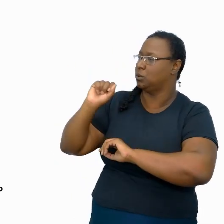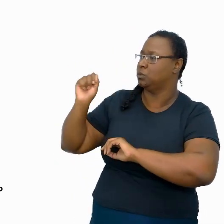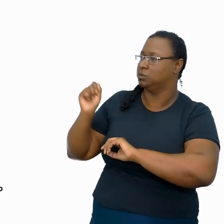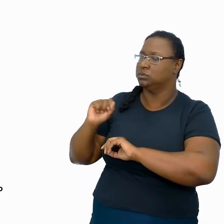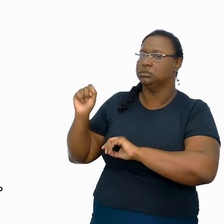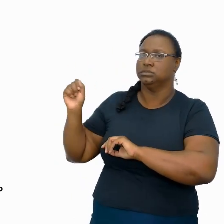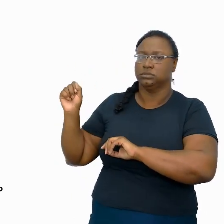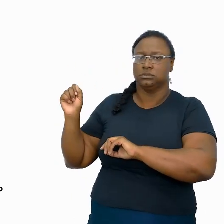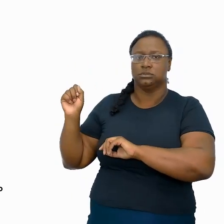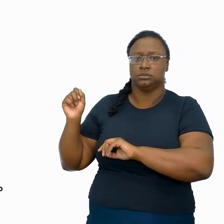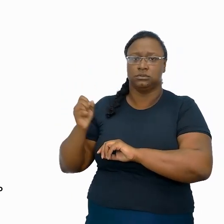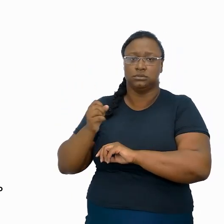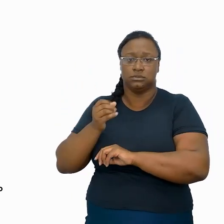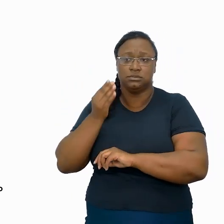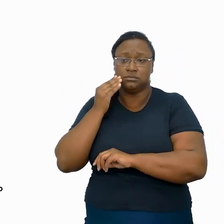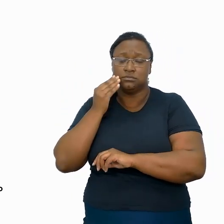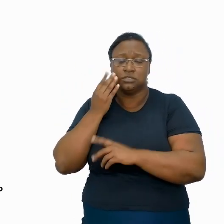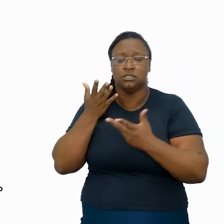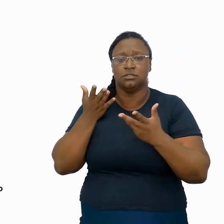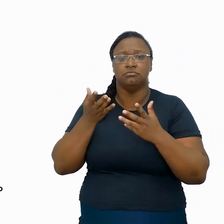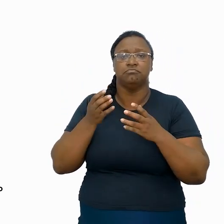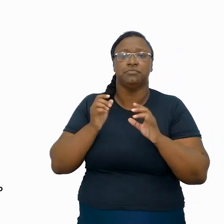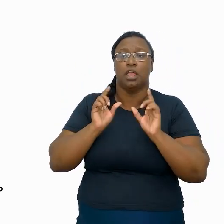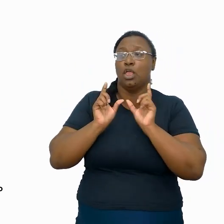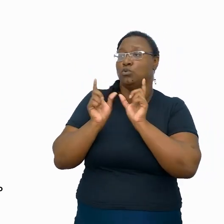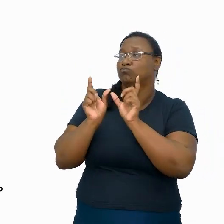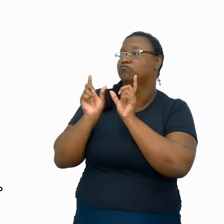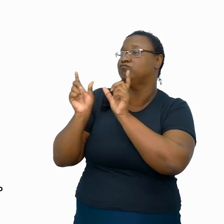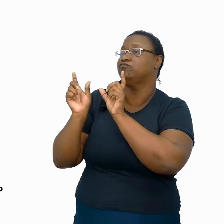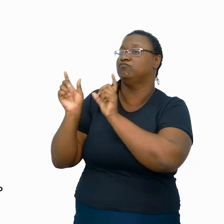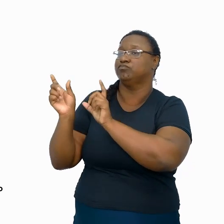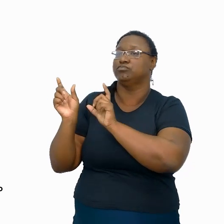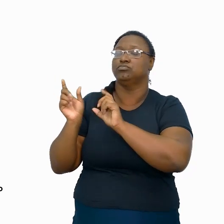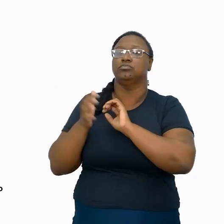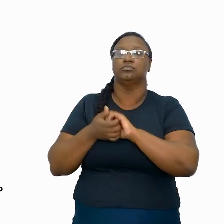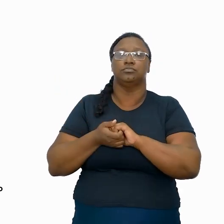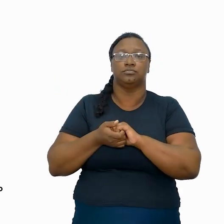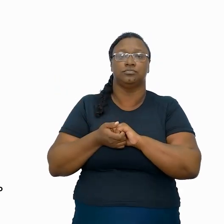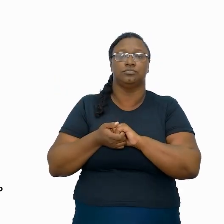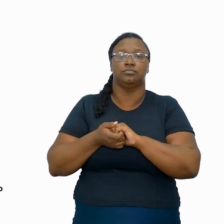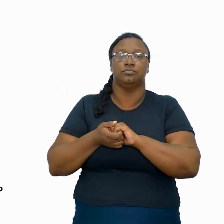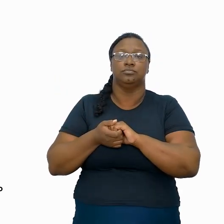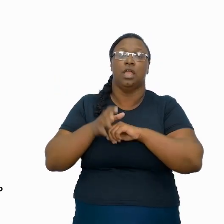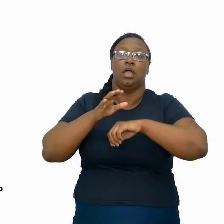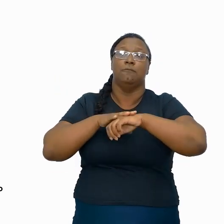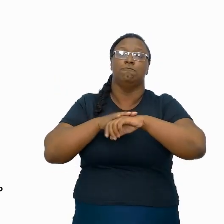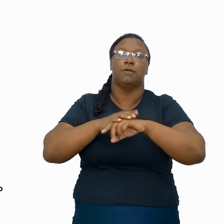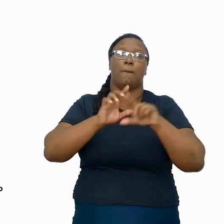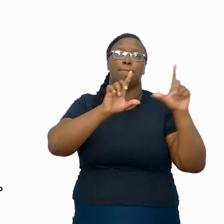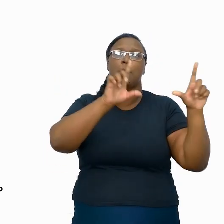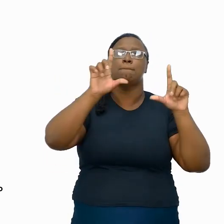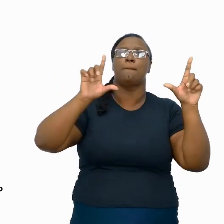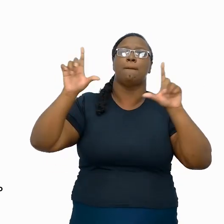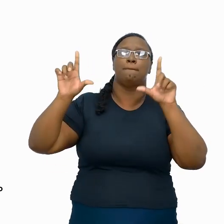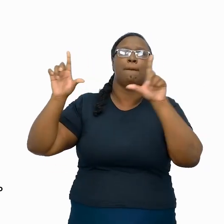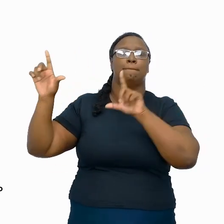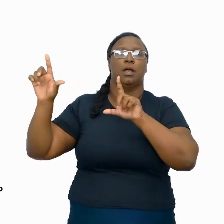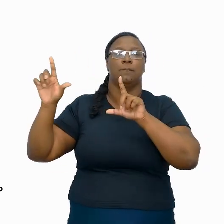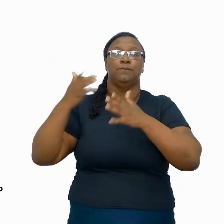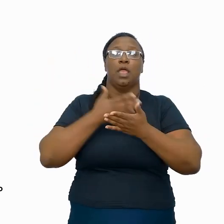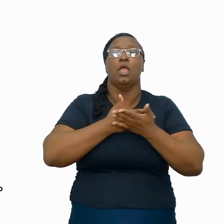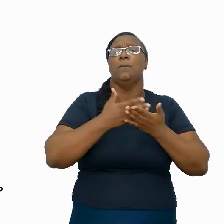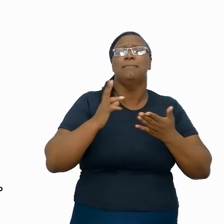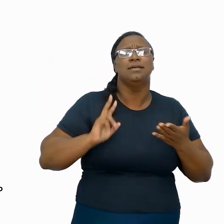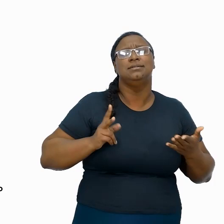seria interessante, né, colocar, né, elementos aí de produção de cartaz. Eu começo sempre